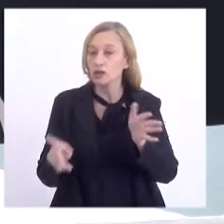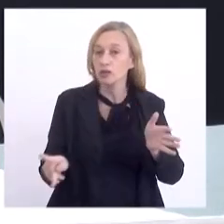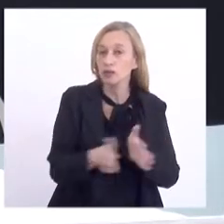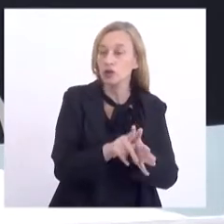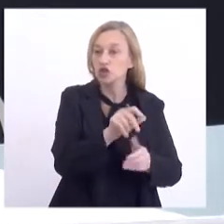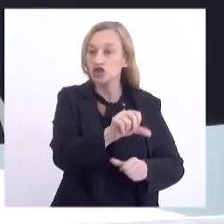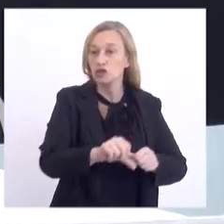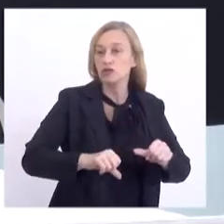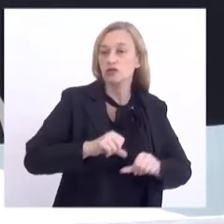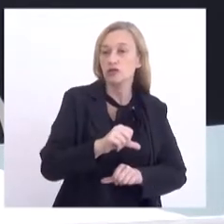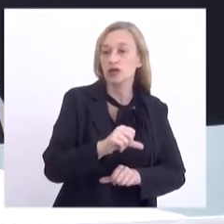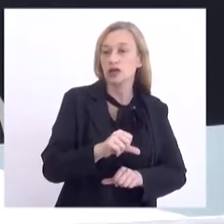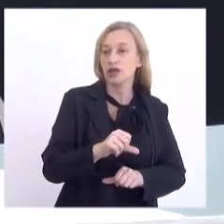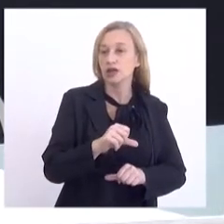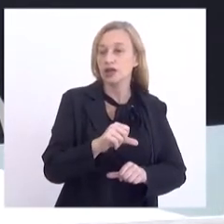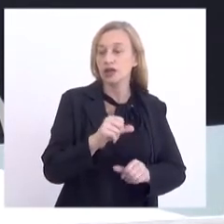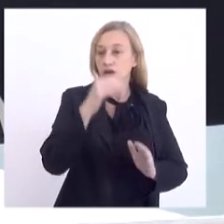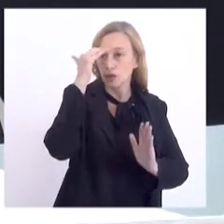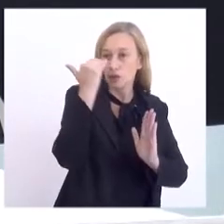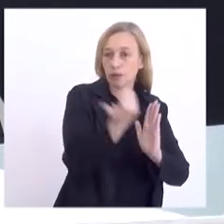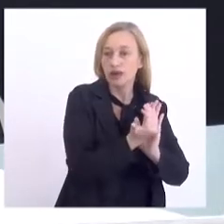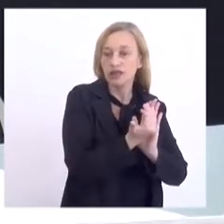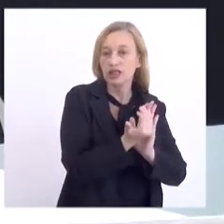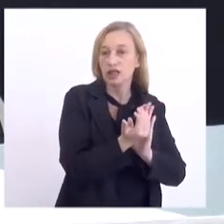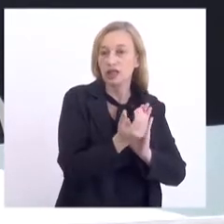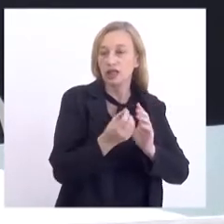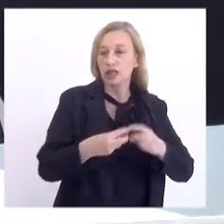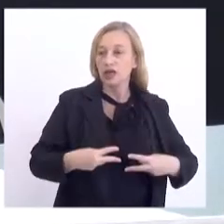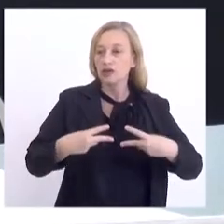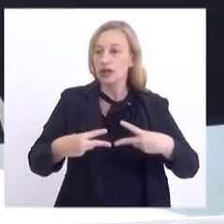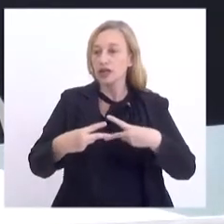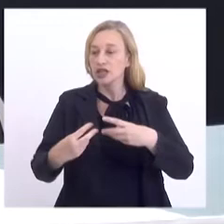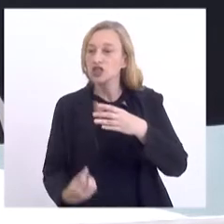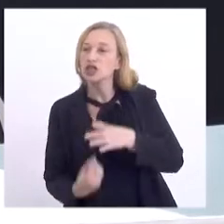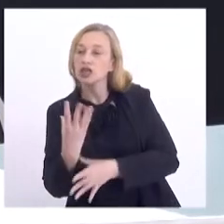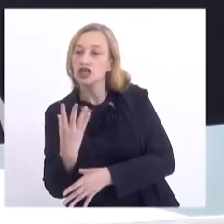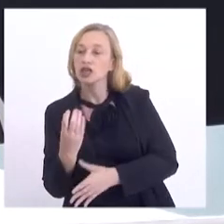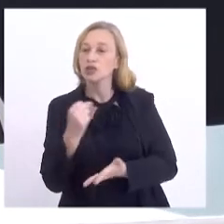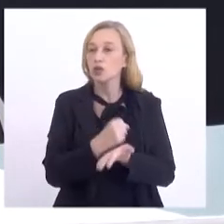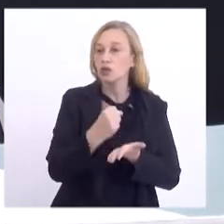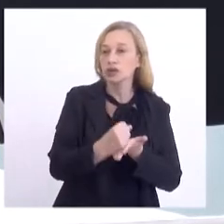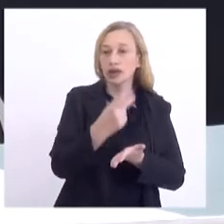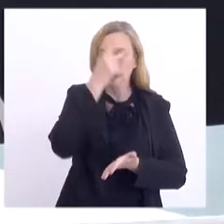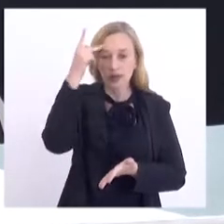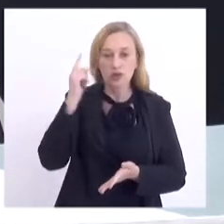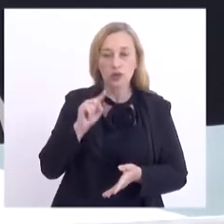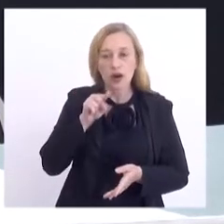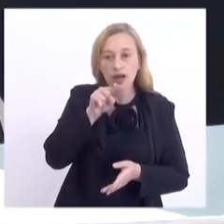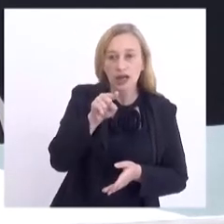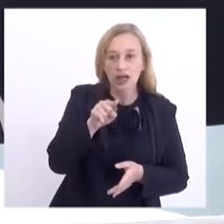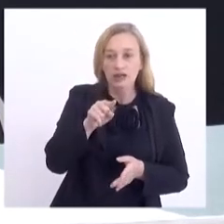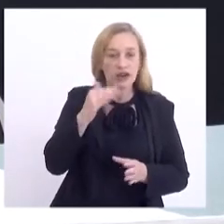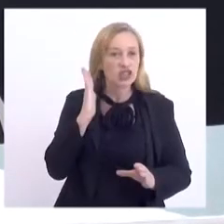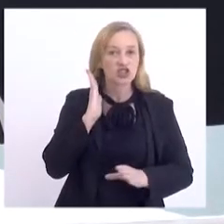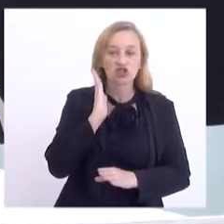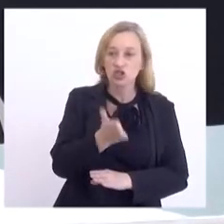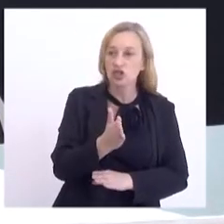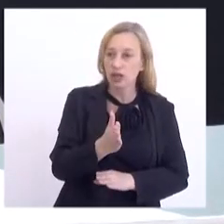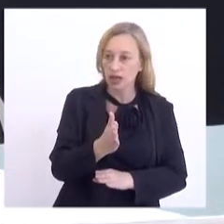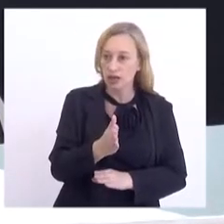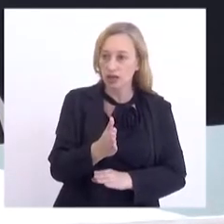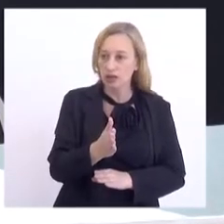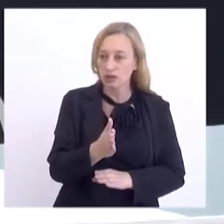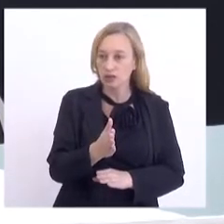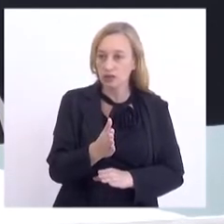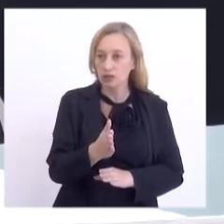vir em execução a gente criou o link do contrato E aí a pessoa clica vai direto na execução orçamentária e financeira